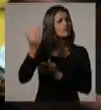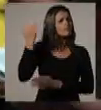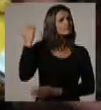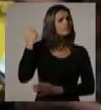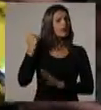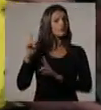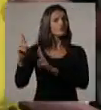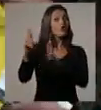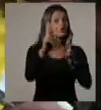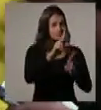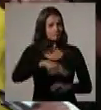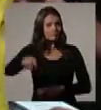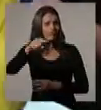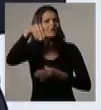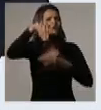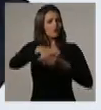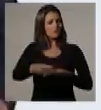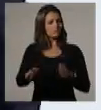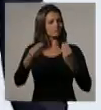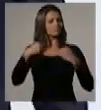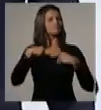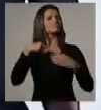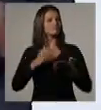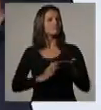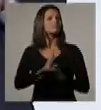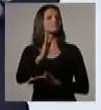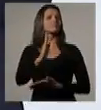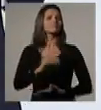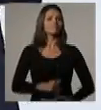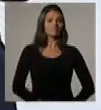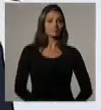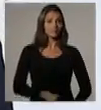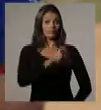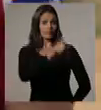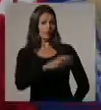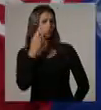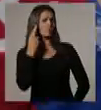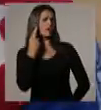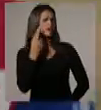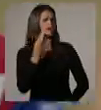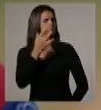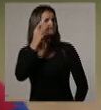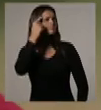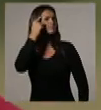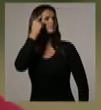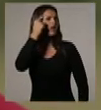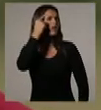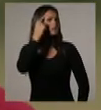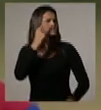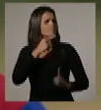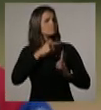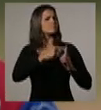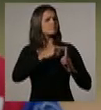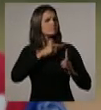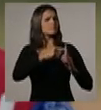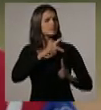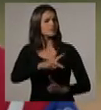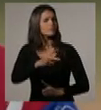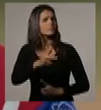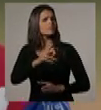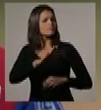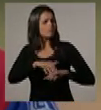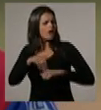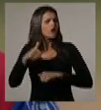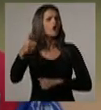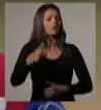conheceram que torceram por mim que votaram em mim ele é uma pessoa muito positiva né ele